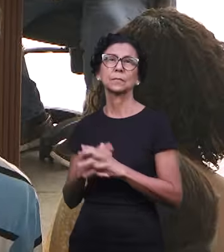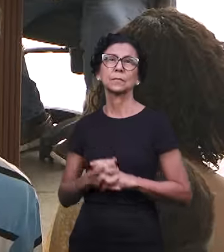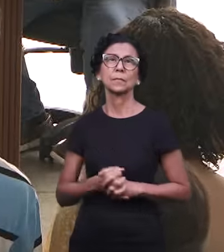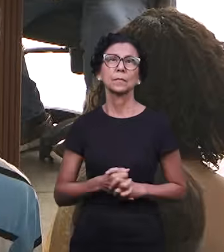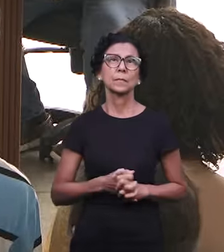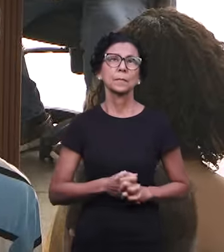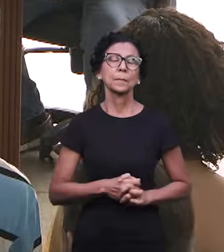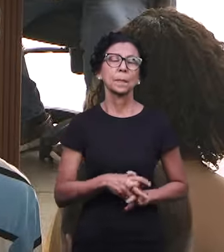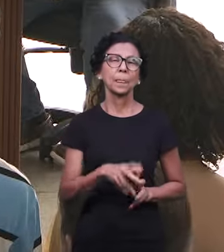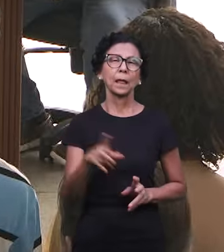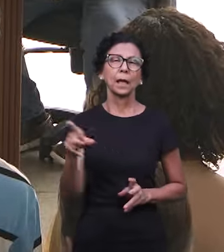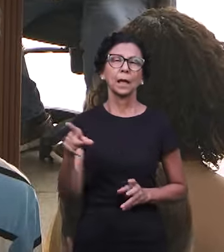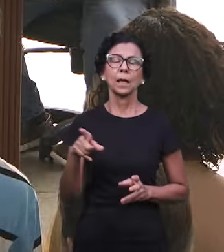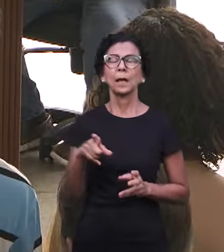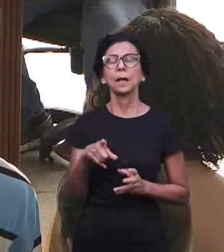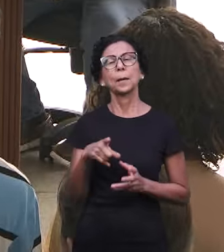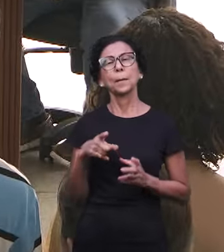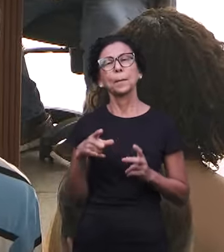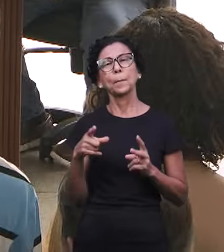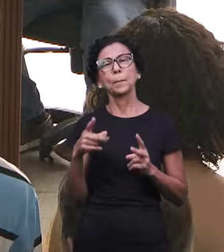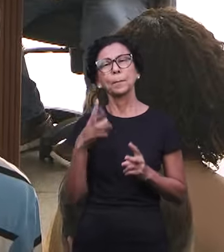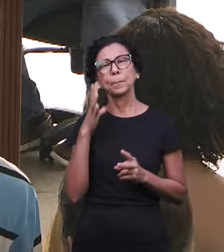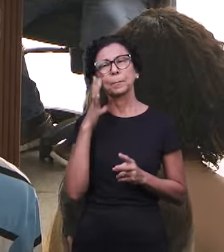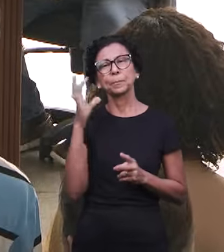Leiam a letra.